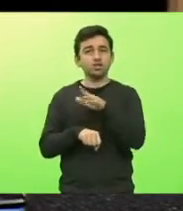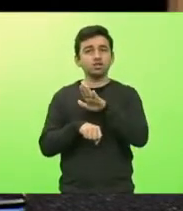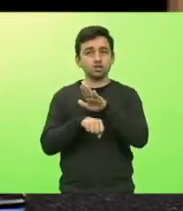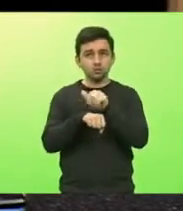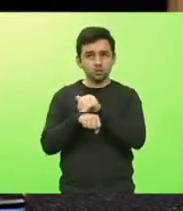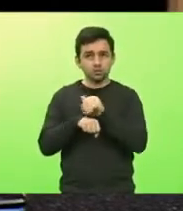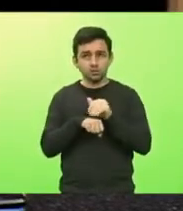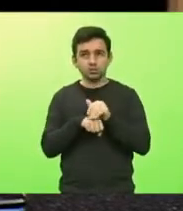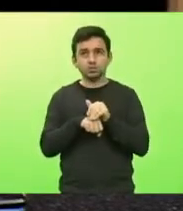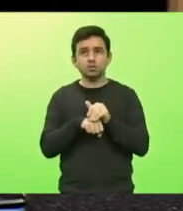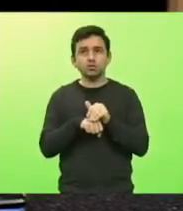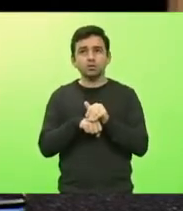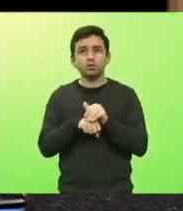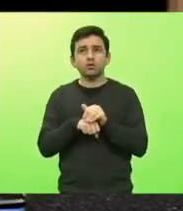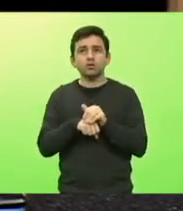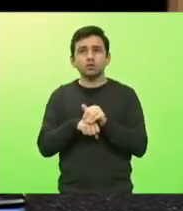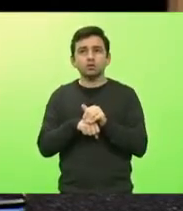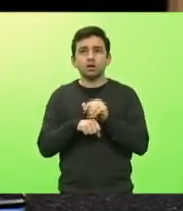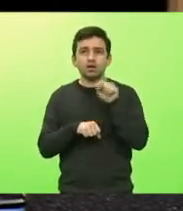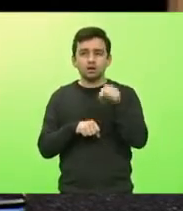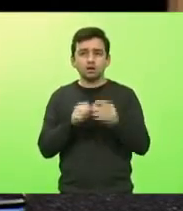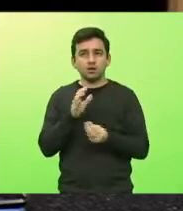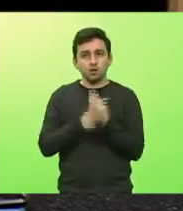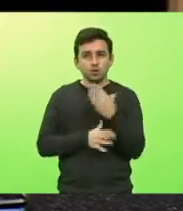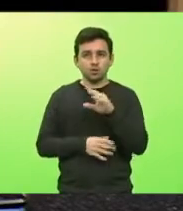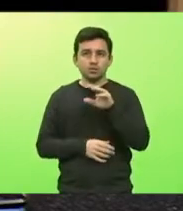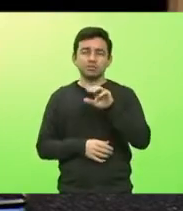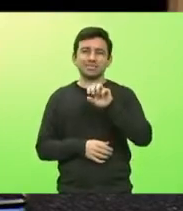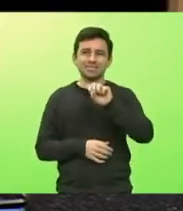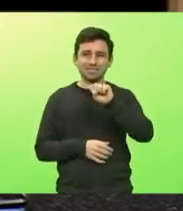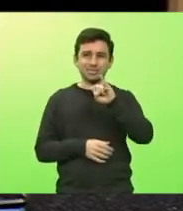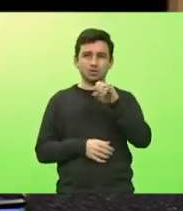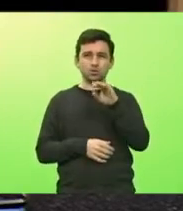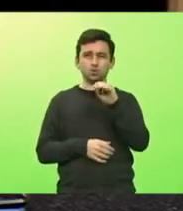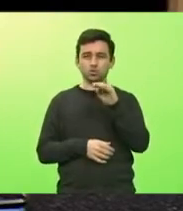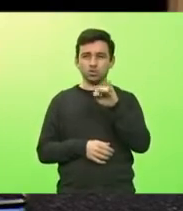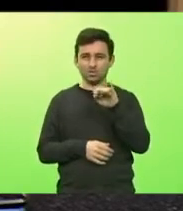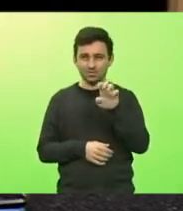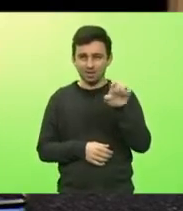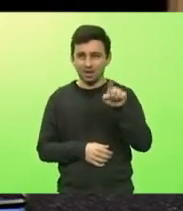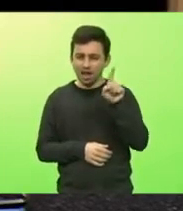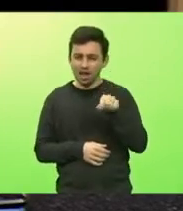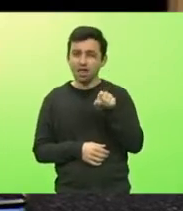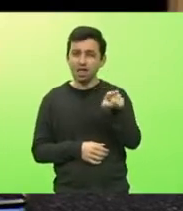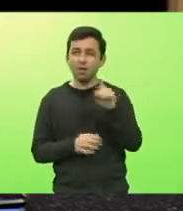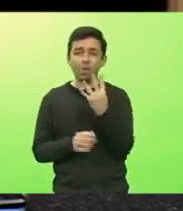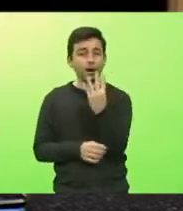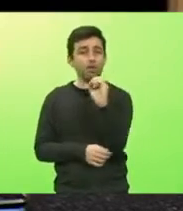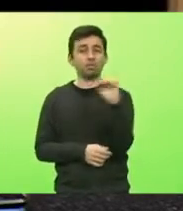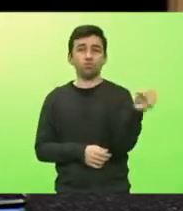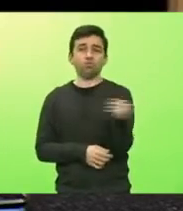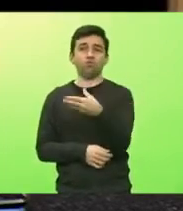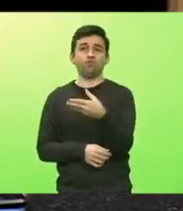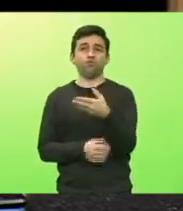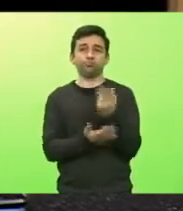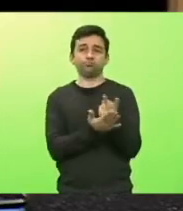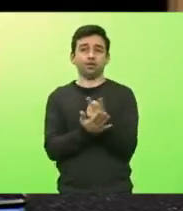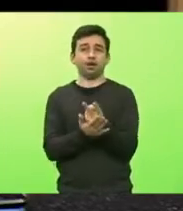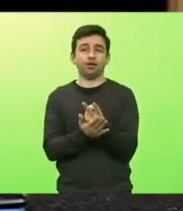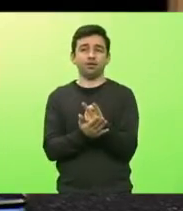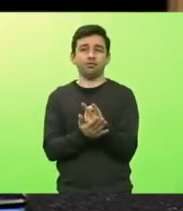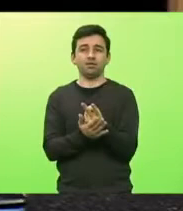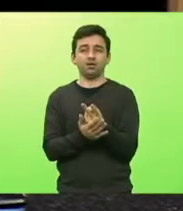contratou, criou no Hospital São José 40 novos leitos de UTI Covid, nesse processo todo, desde o início da pandemia,